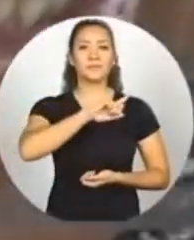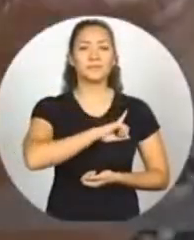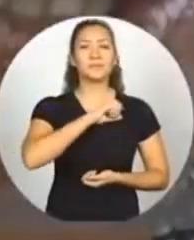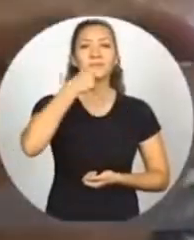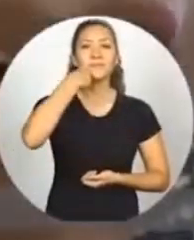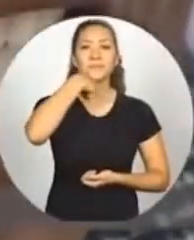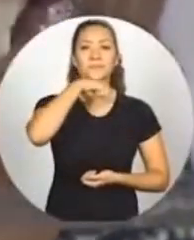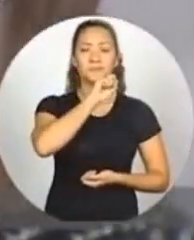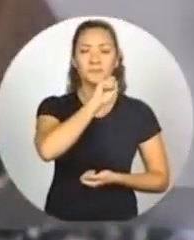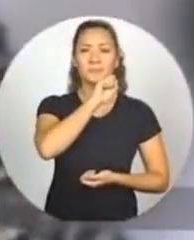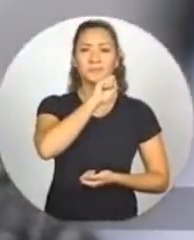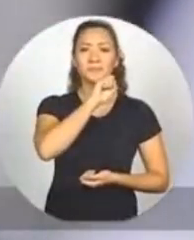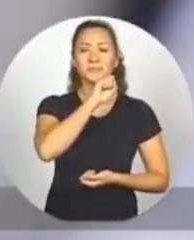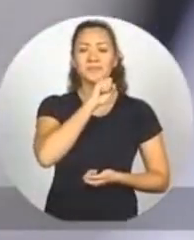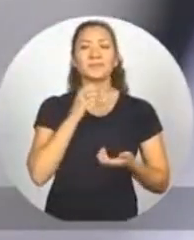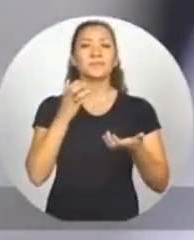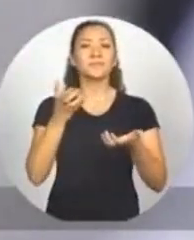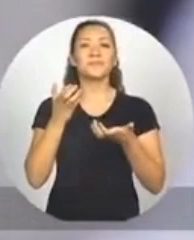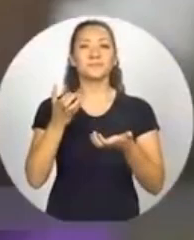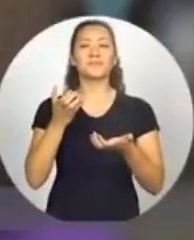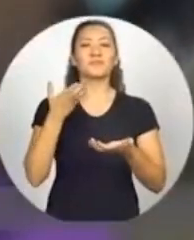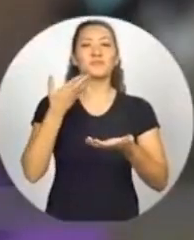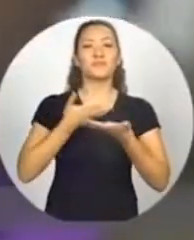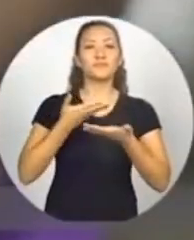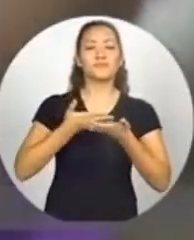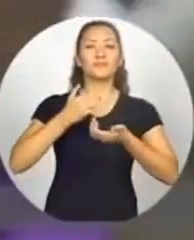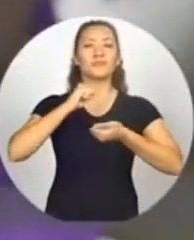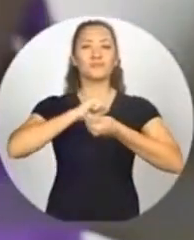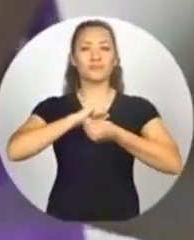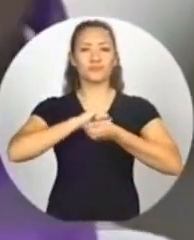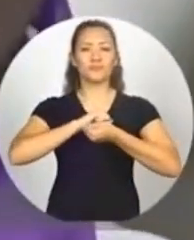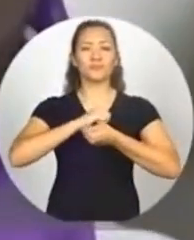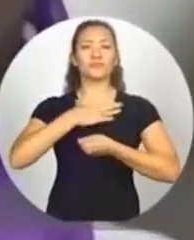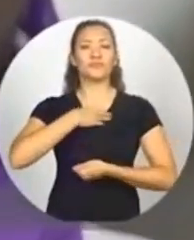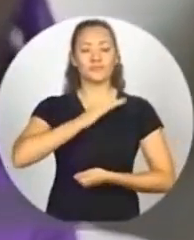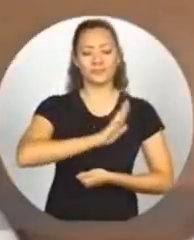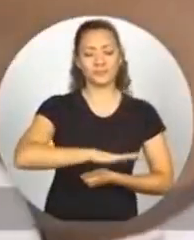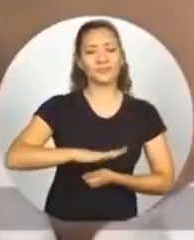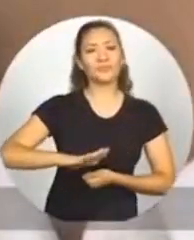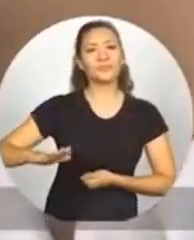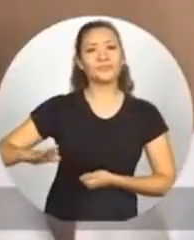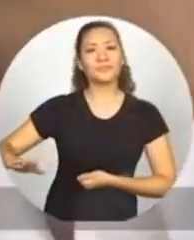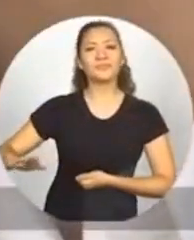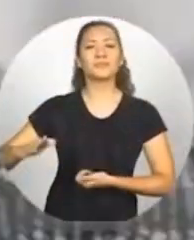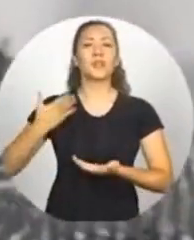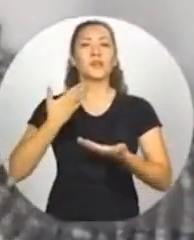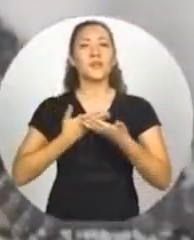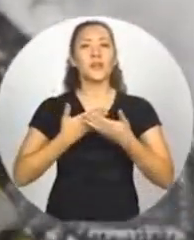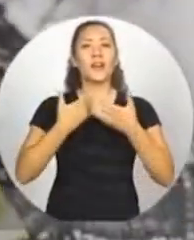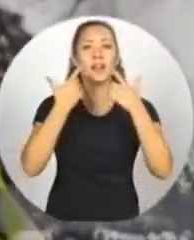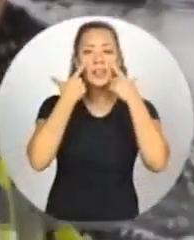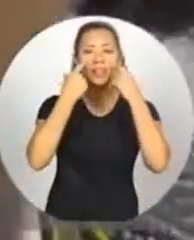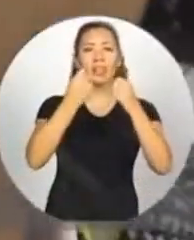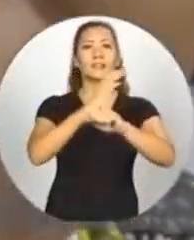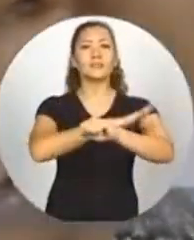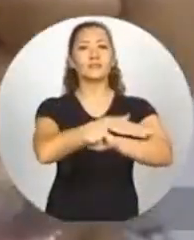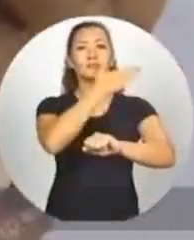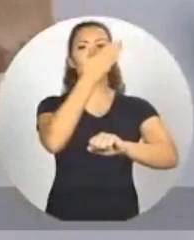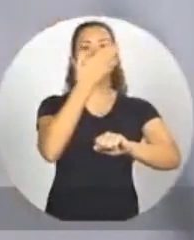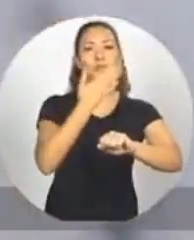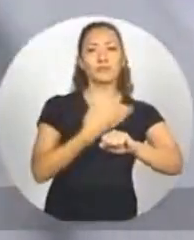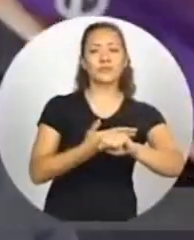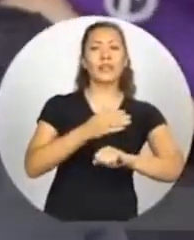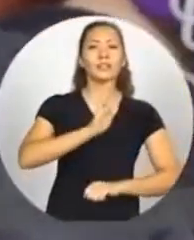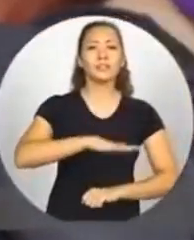todas nós que somos mães queremos uma escola de qualidade para os nossos filhos, uma escola de atenção integral a